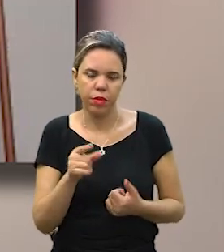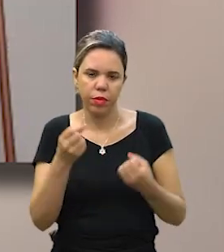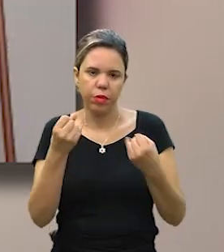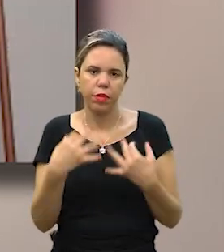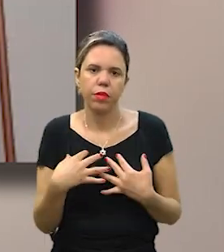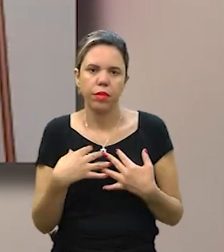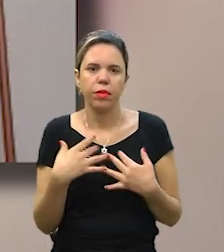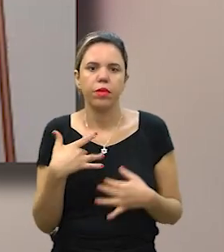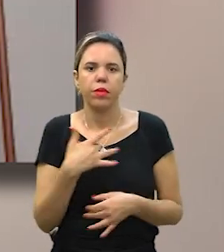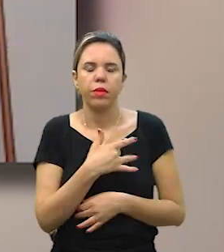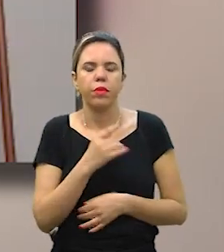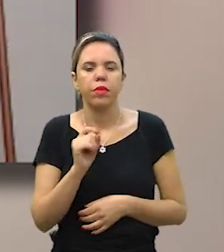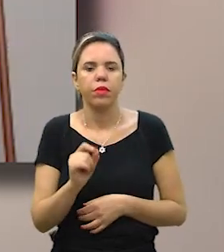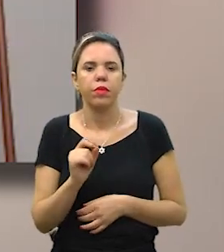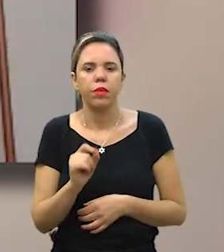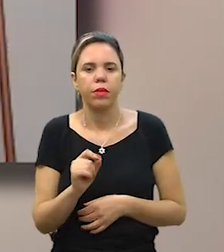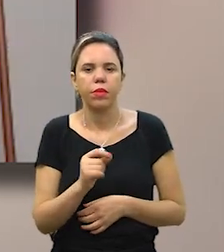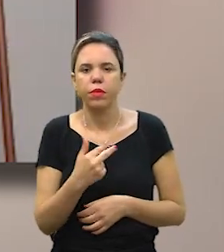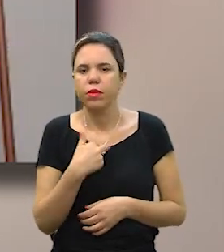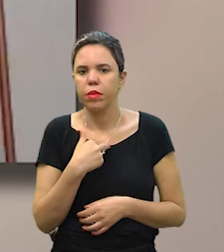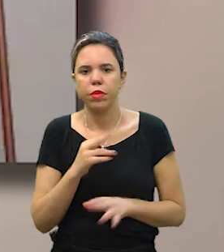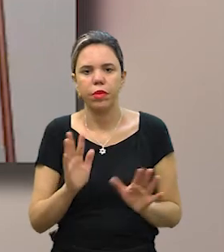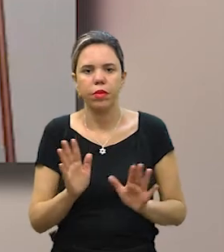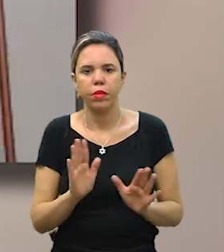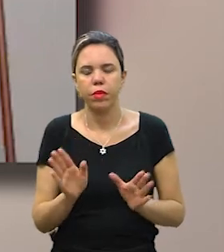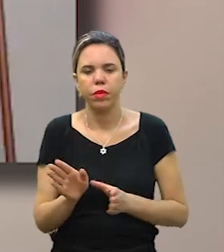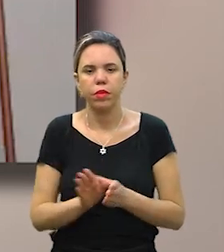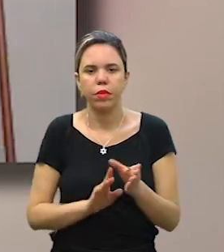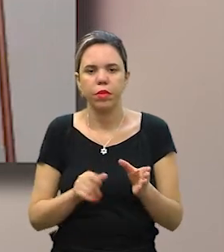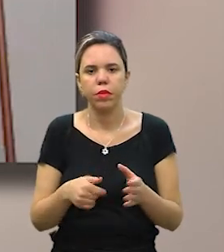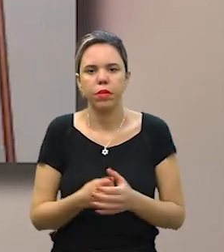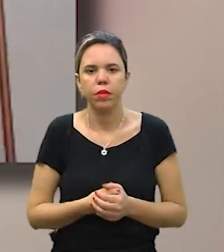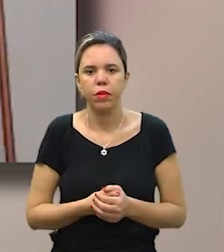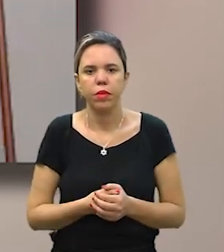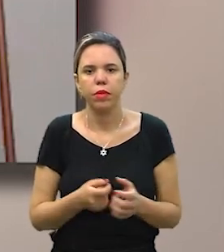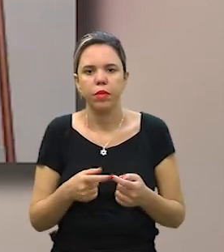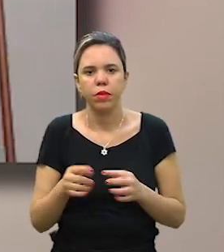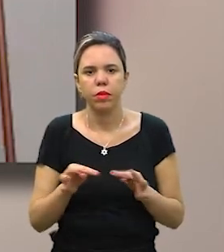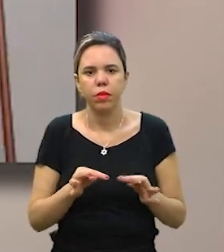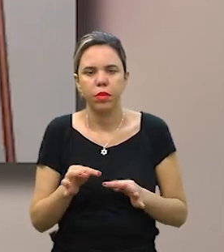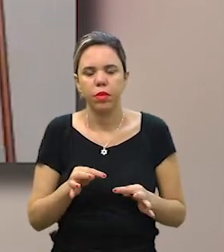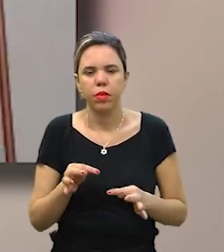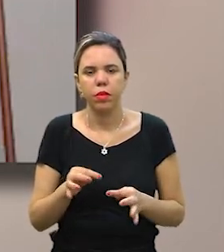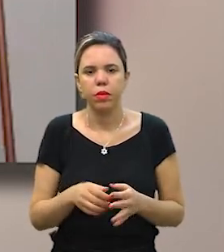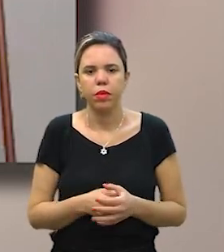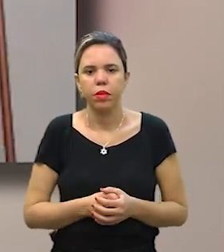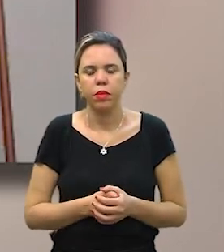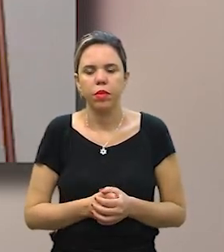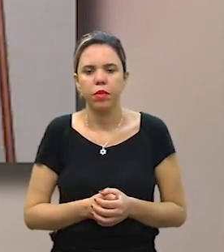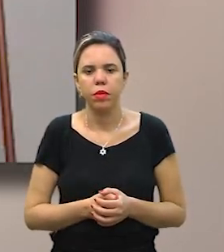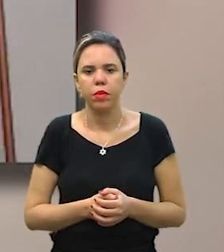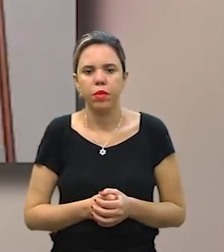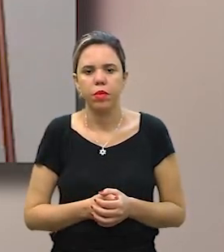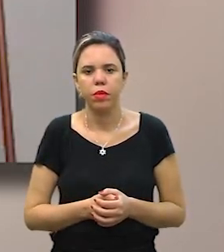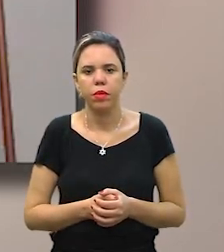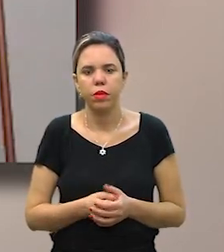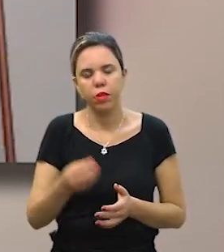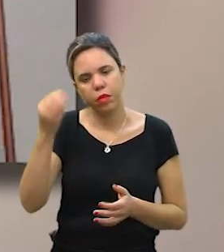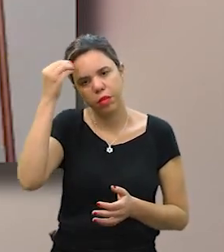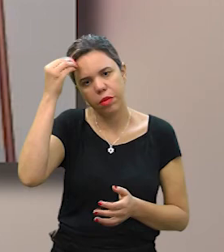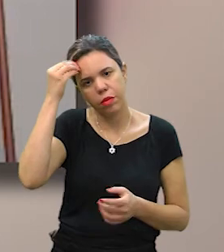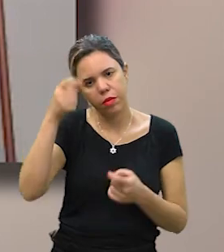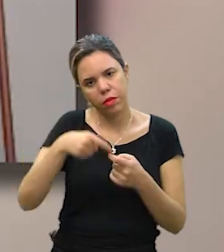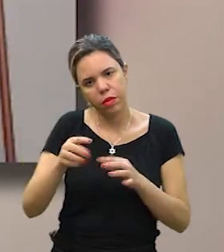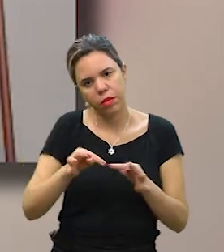você explica que é a saúde e que não pode, que a orientação é essa, que o pediatra orientou, né? Eu falo, joga a